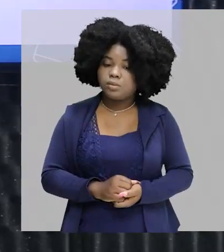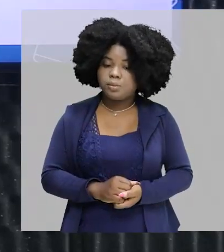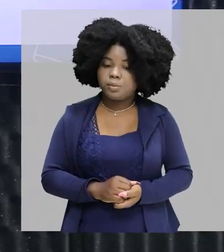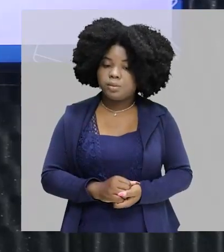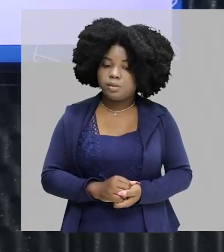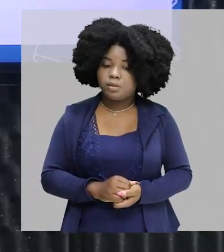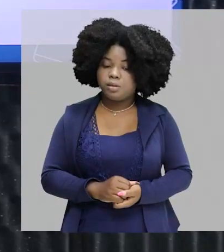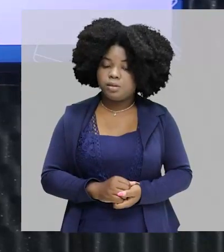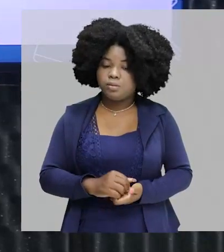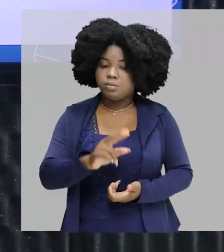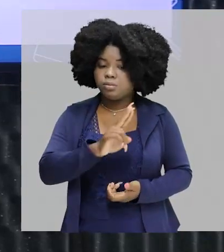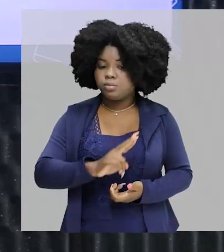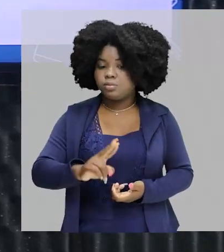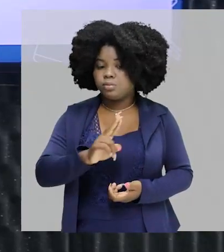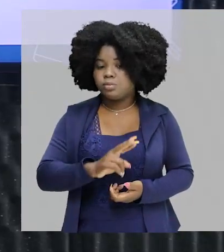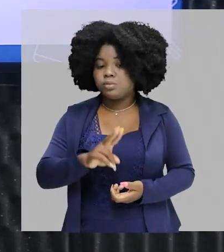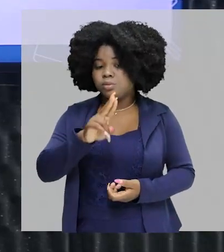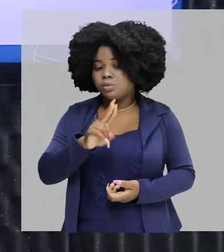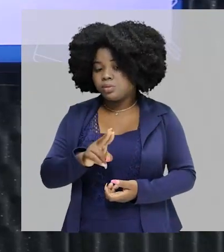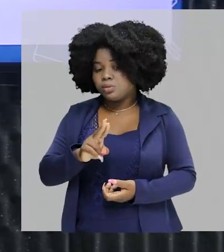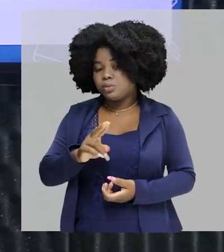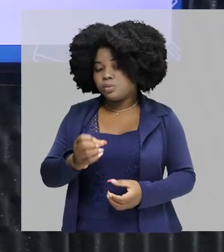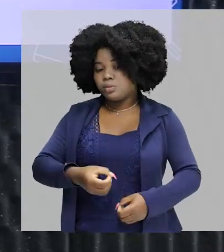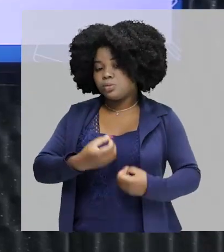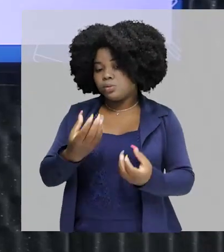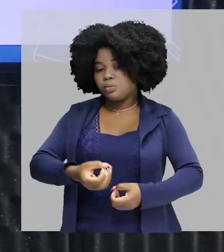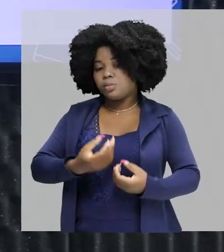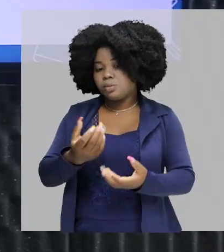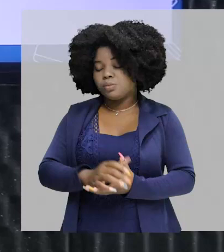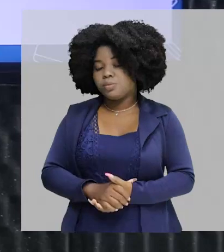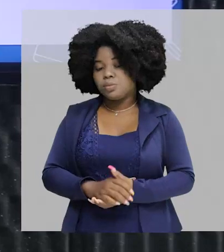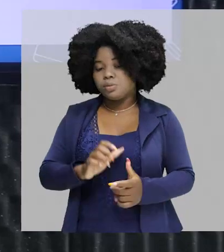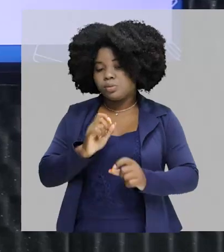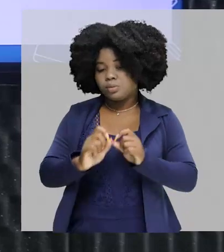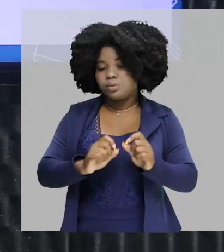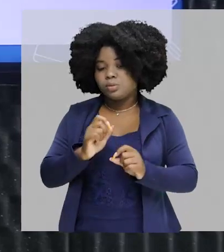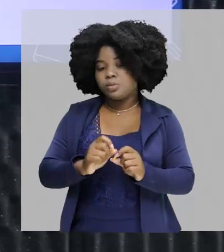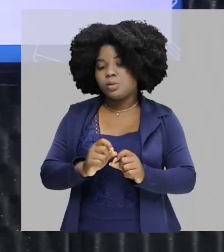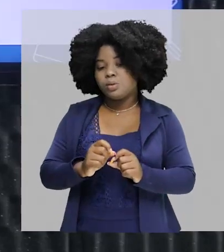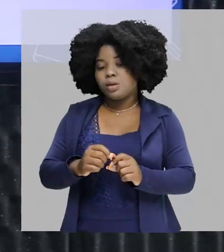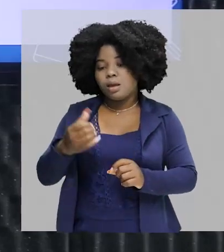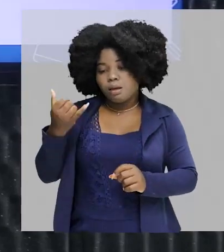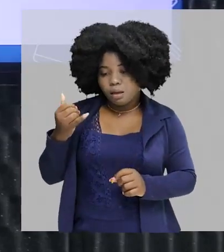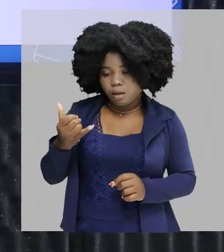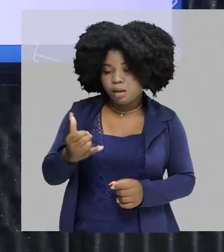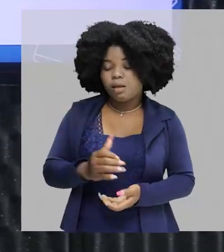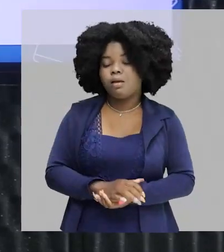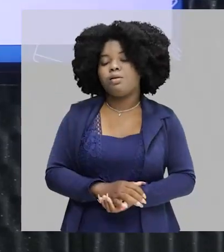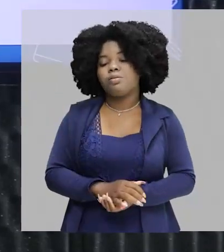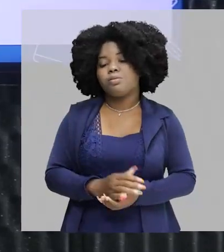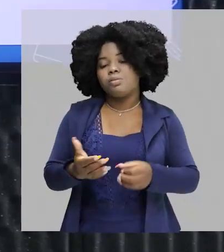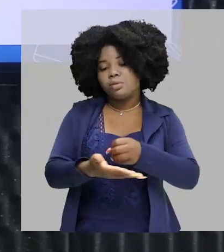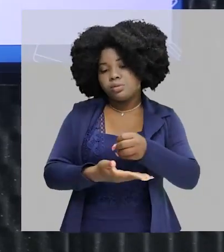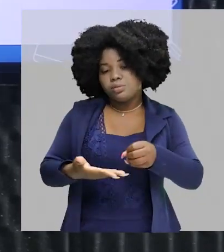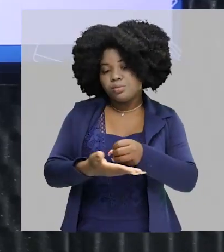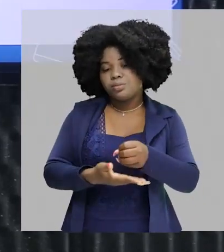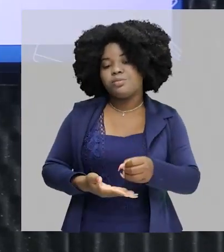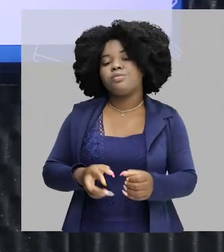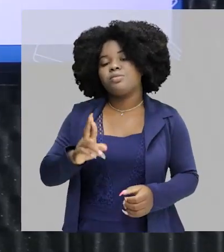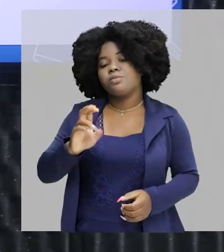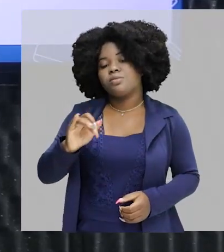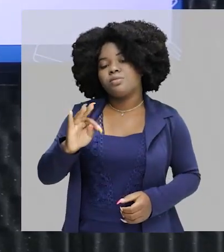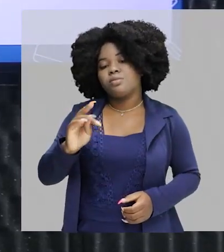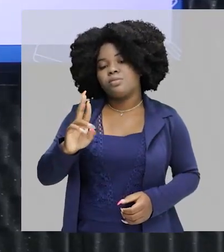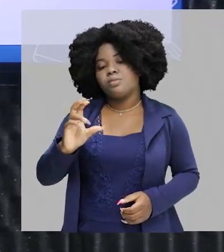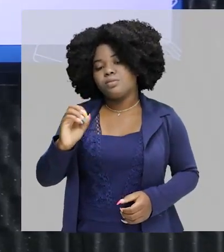podemos utilizar esse urânio para produzir energia elétrica, baseado em um reator